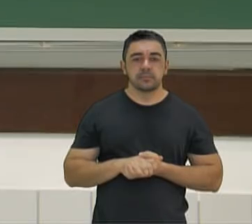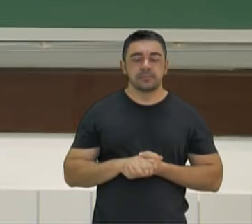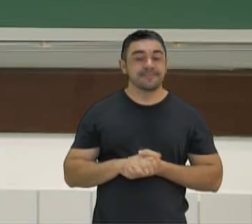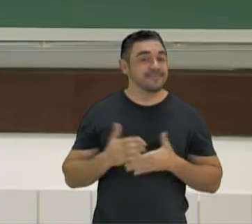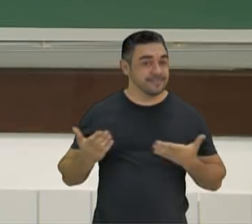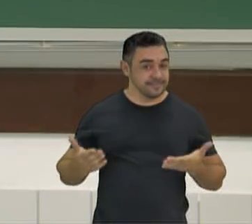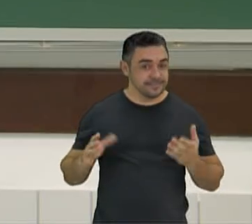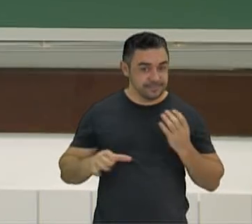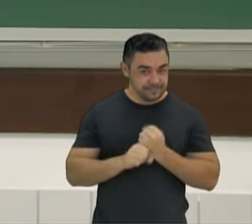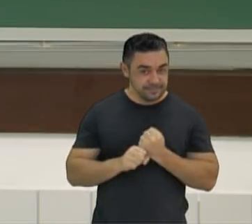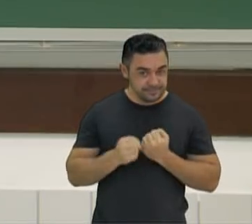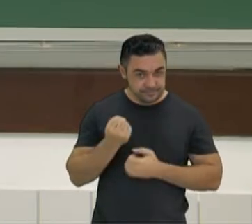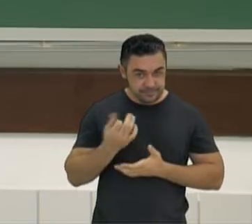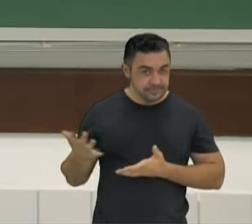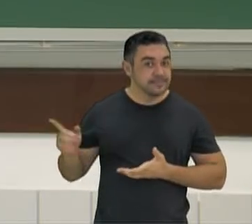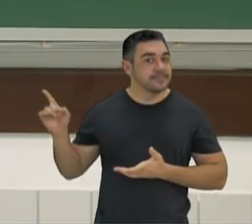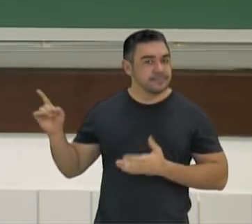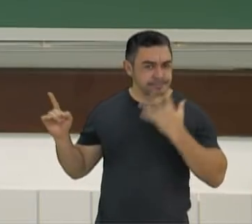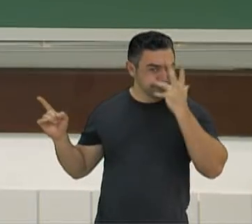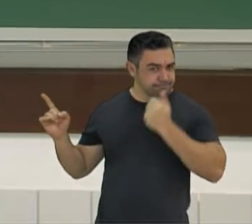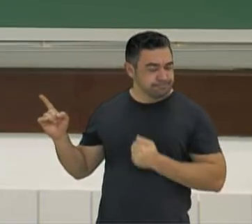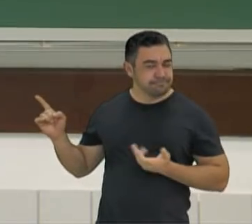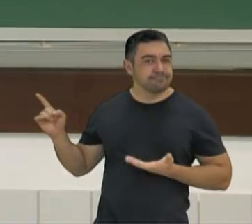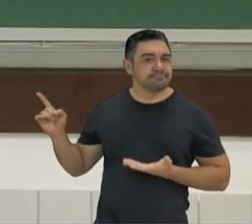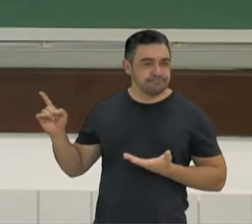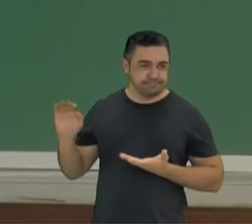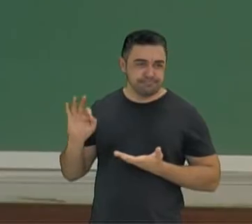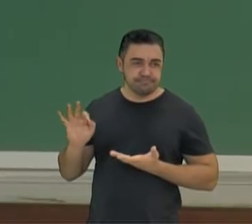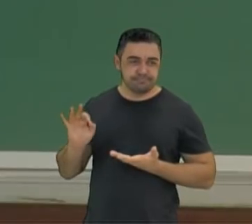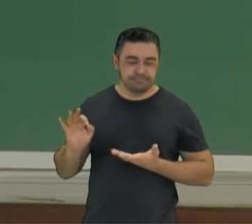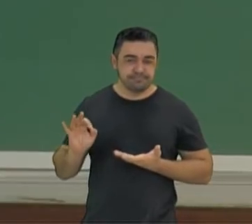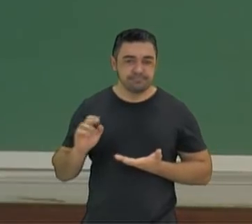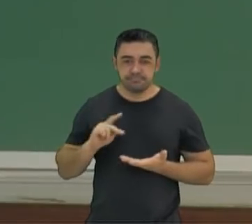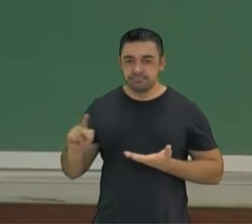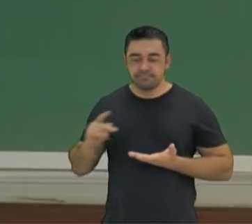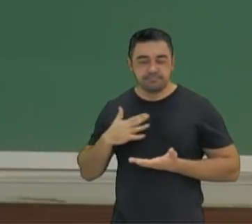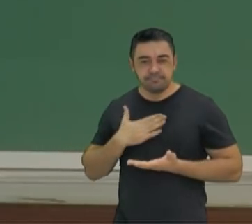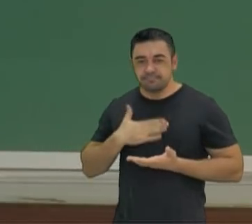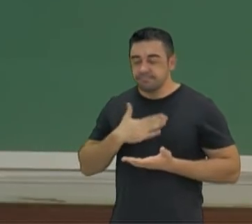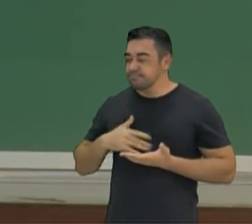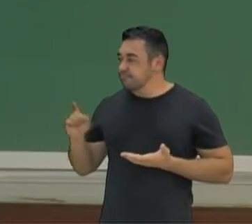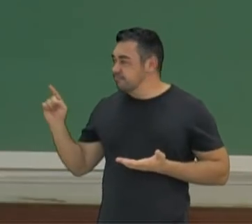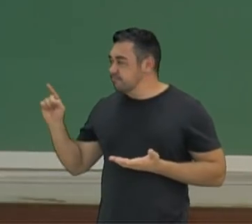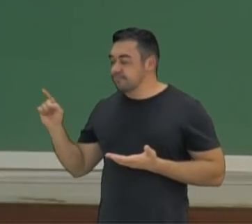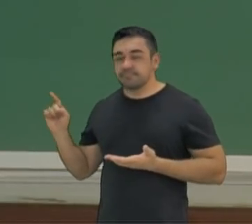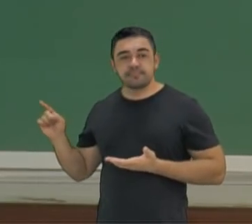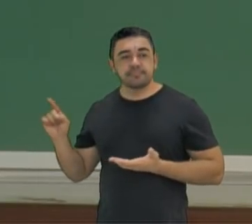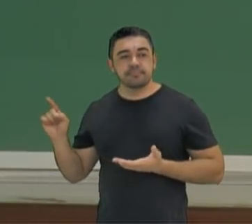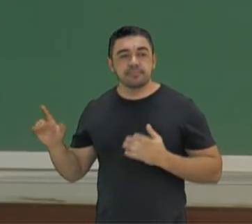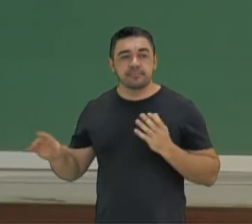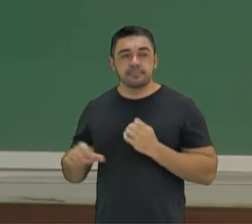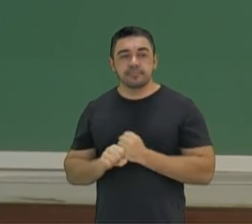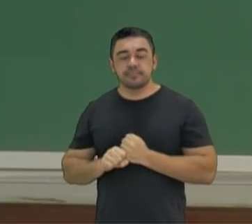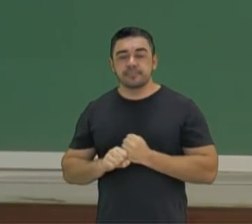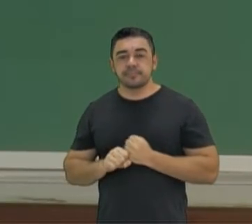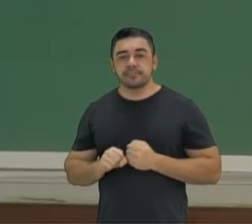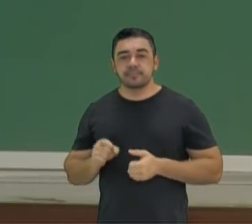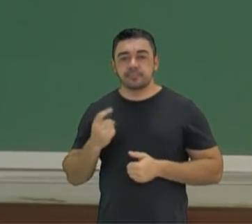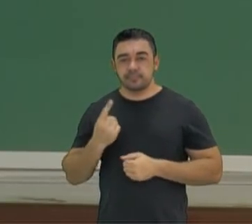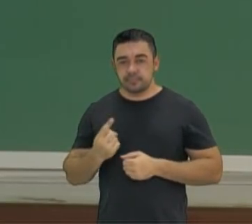E aí, contaram? Esse aqui é bonita essa pirâmide, né? A professora acha um máximo. Então, aqui, ó.